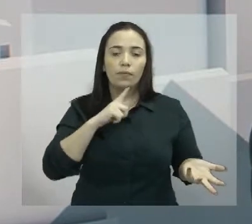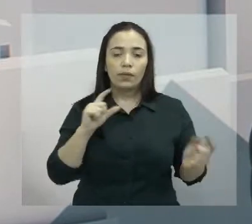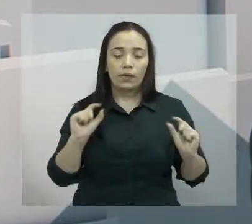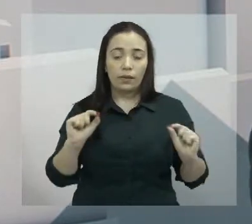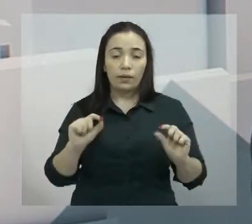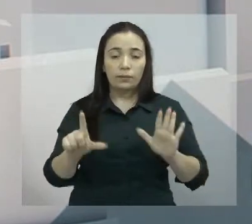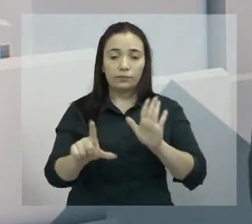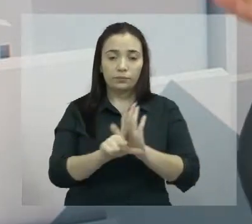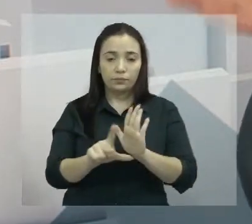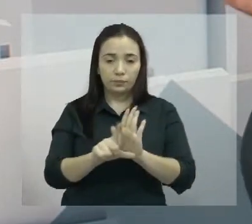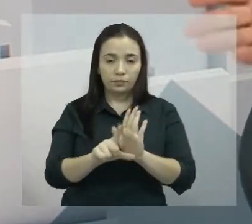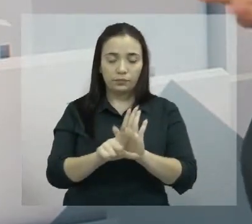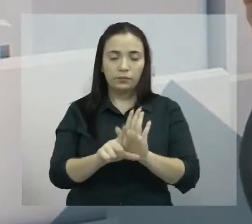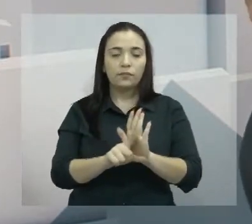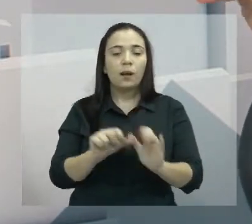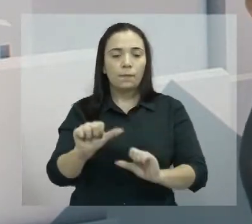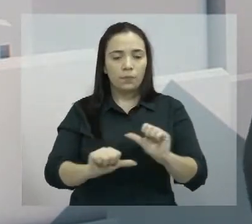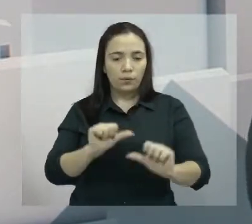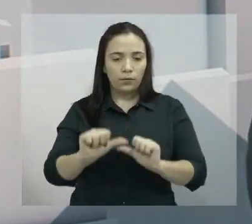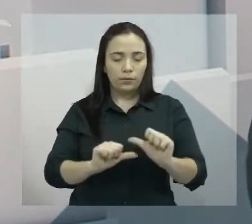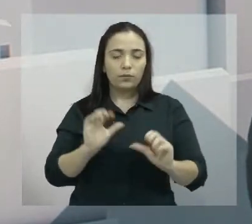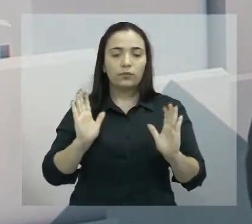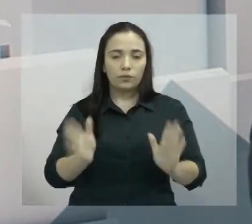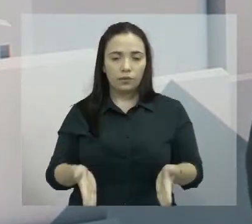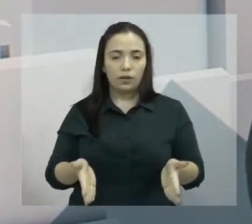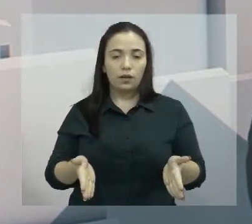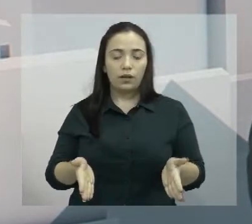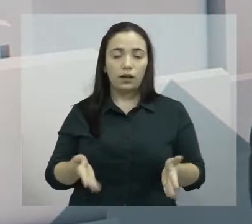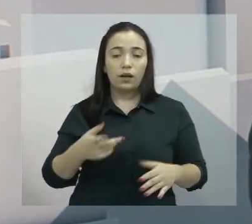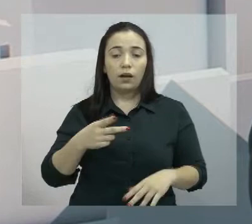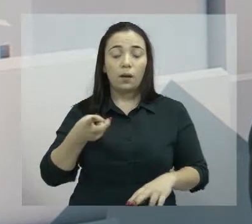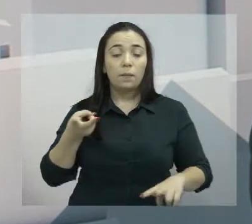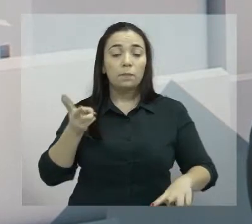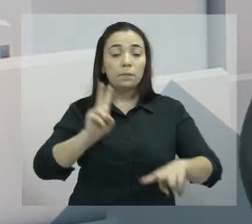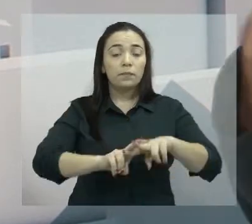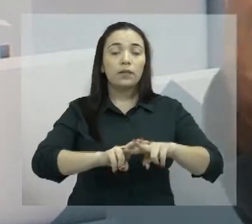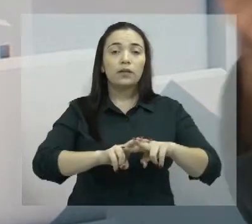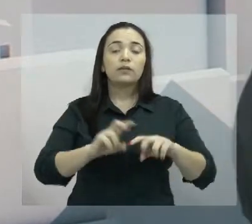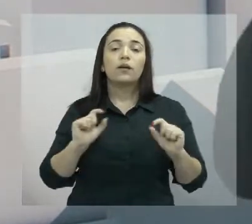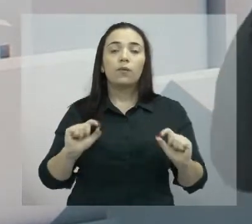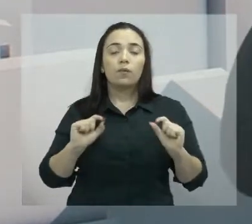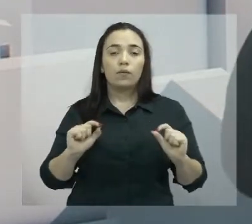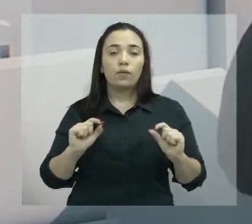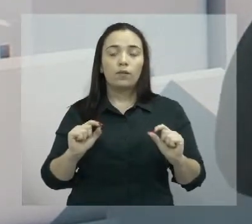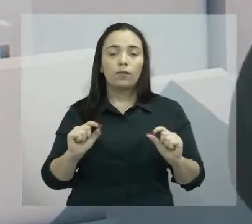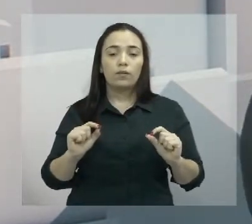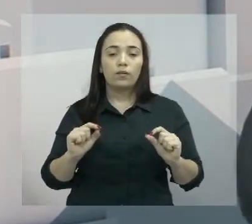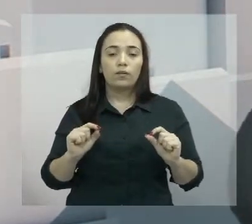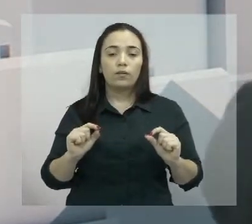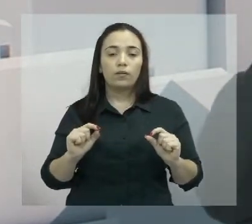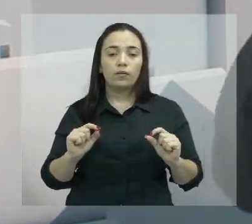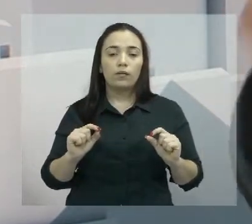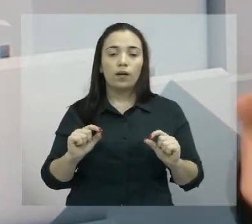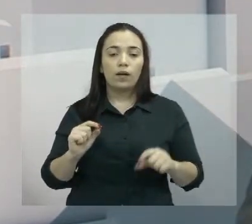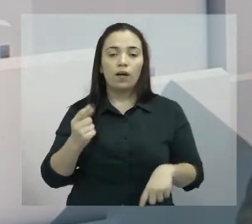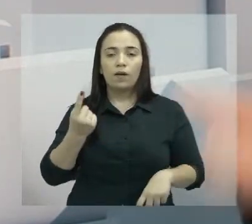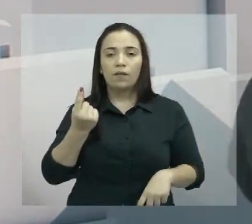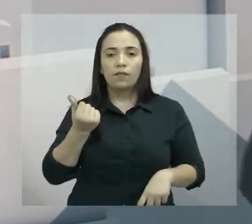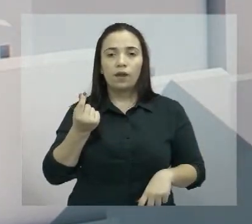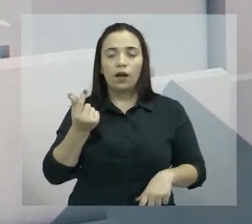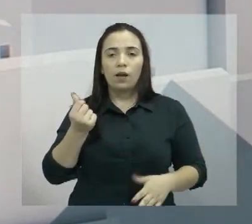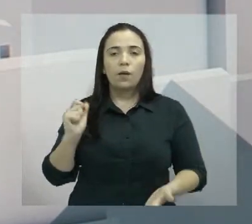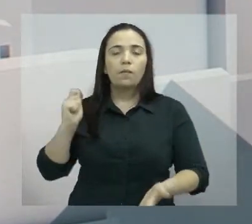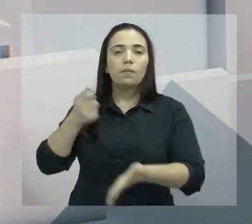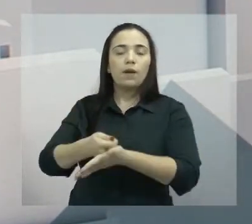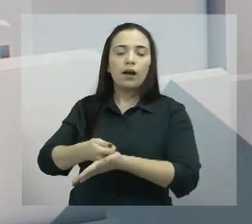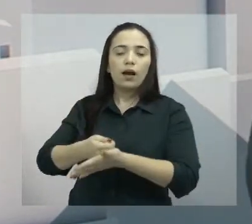a lei, né, que teve a modificação, a prisão ocorre e não tem mais o valor que a pessoa paga para